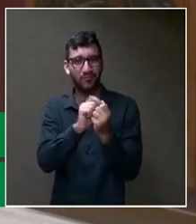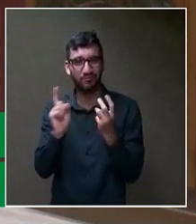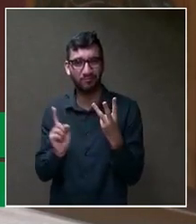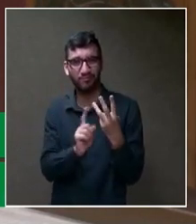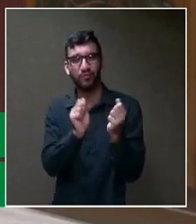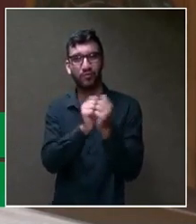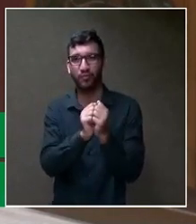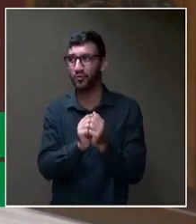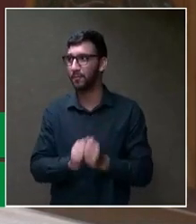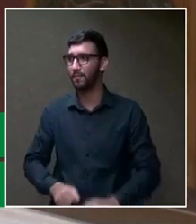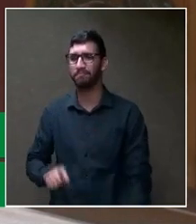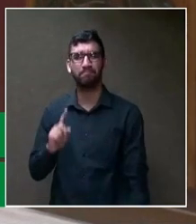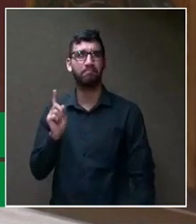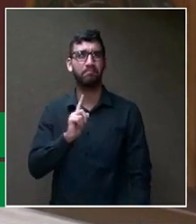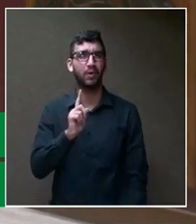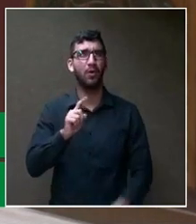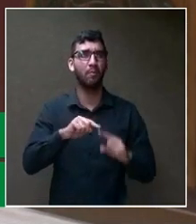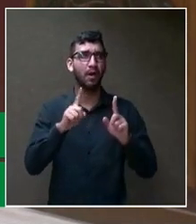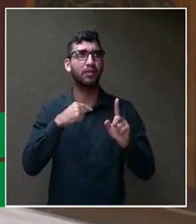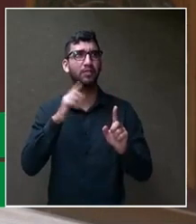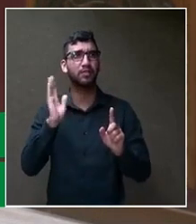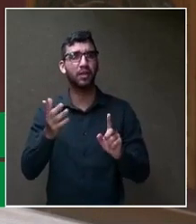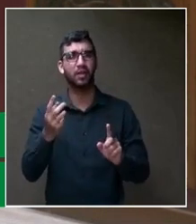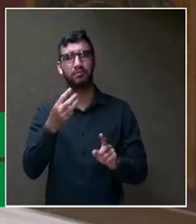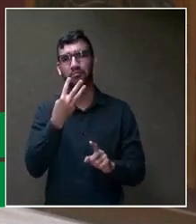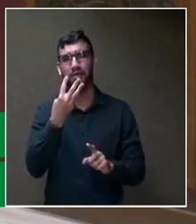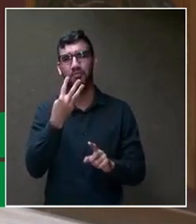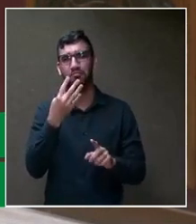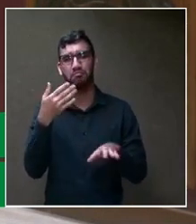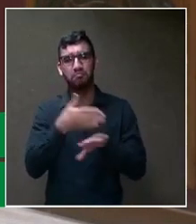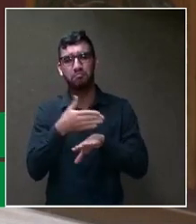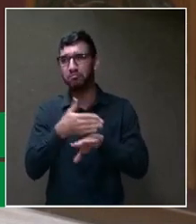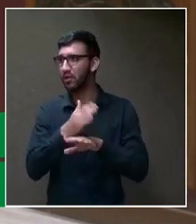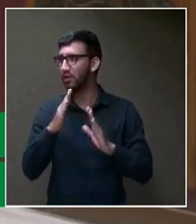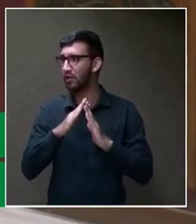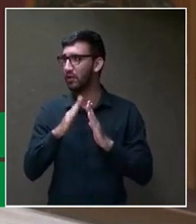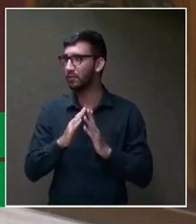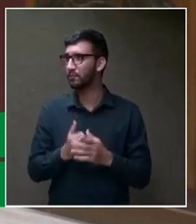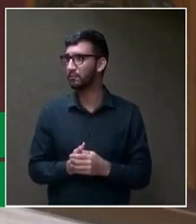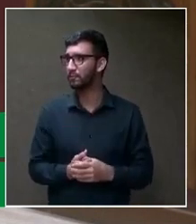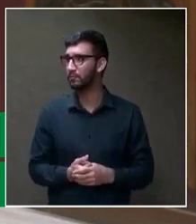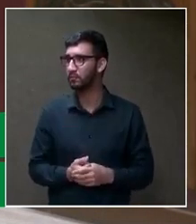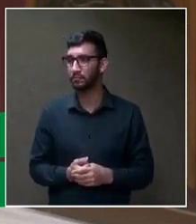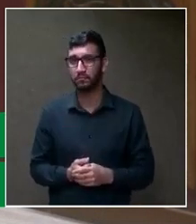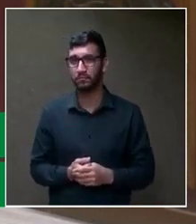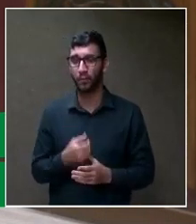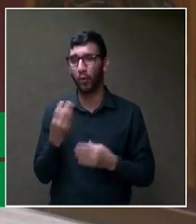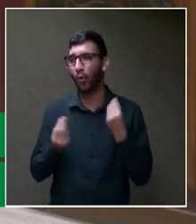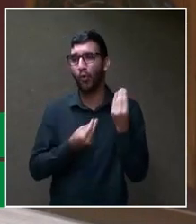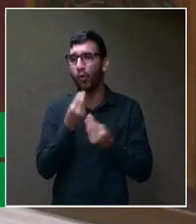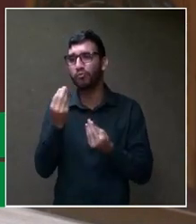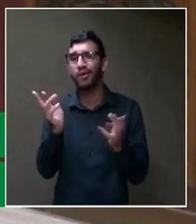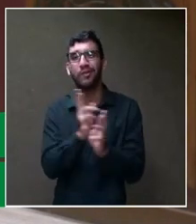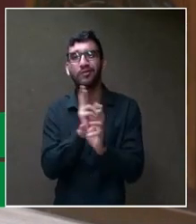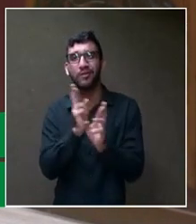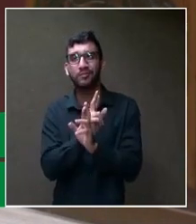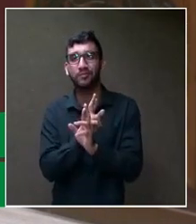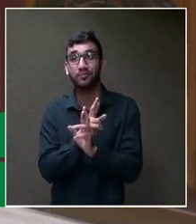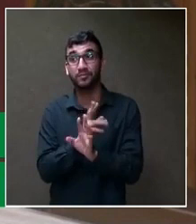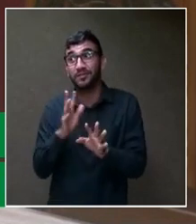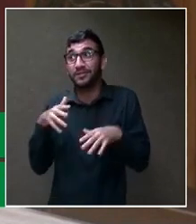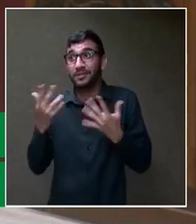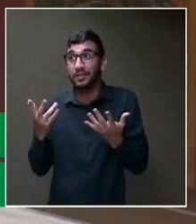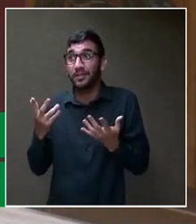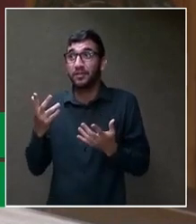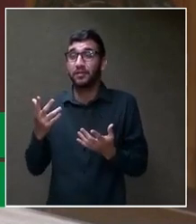em festa, não. Eles foram umas 3 vezes em casa. Como é que o Cássio tratava a Emily? Como eu disse, era até o